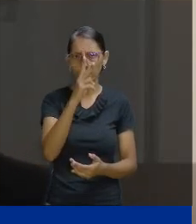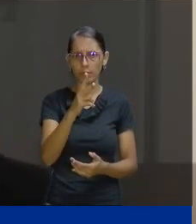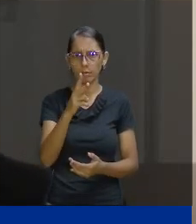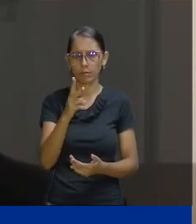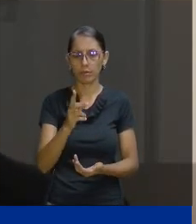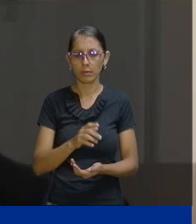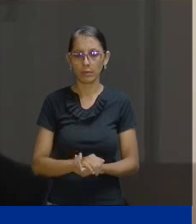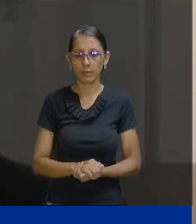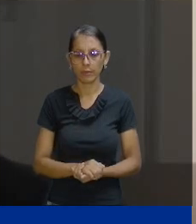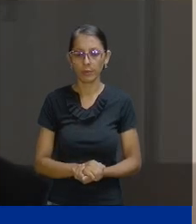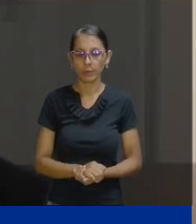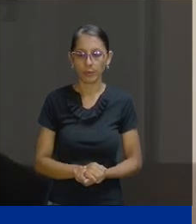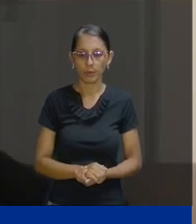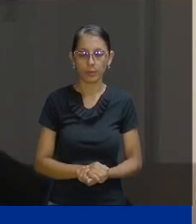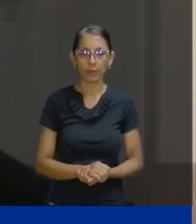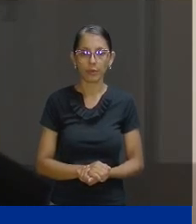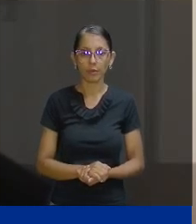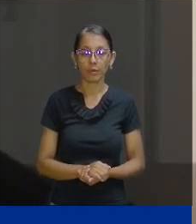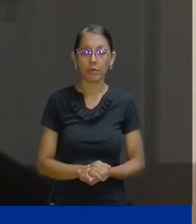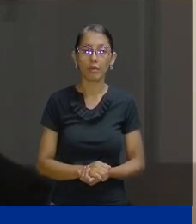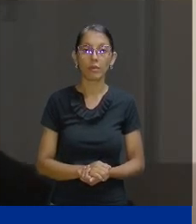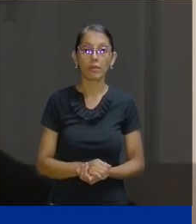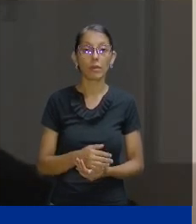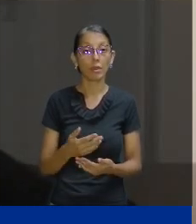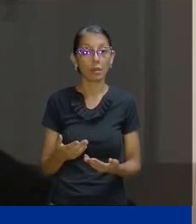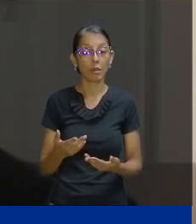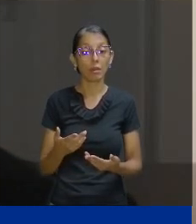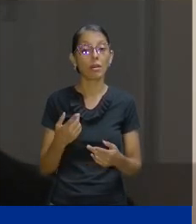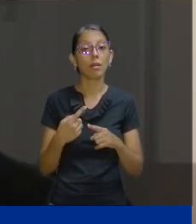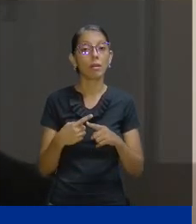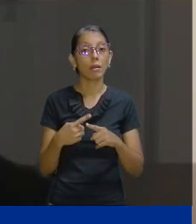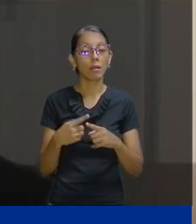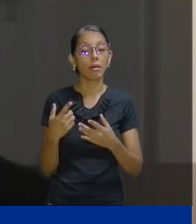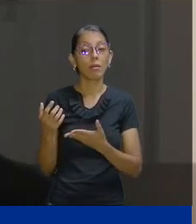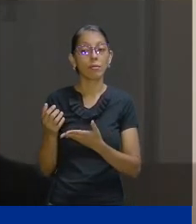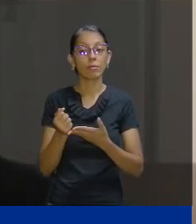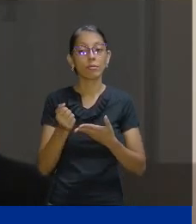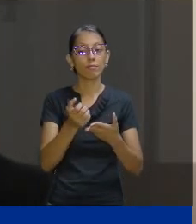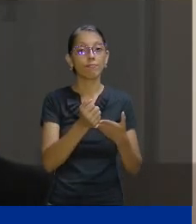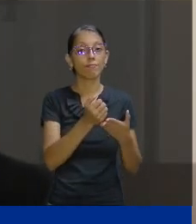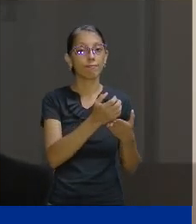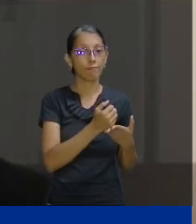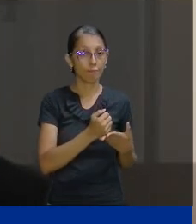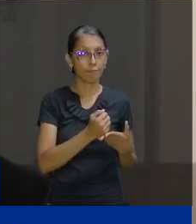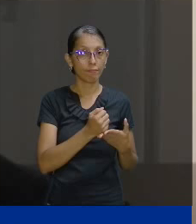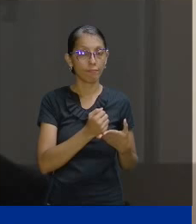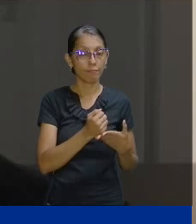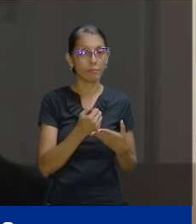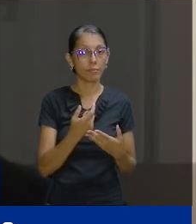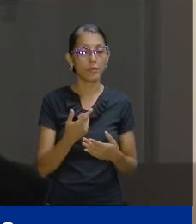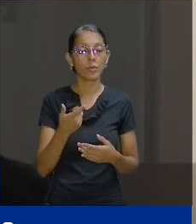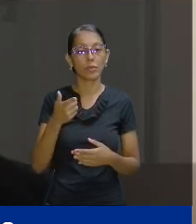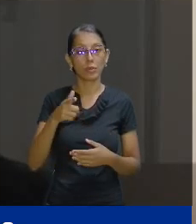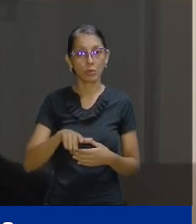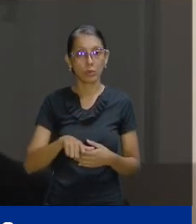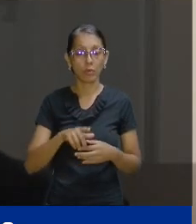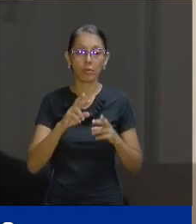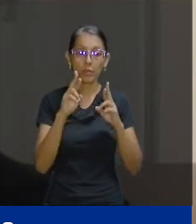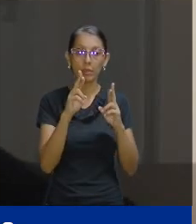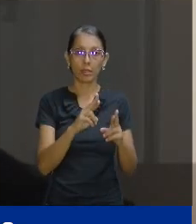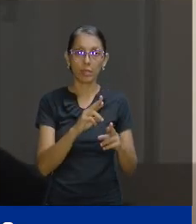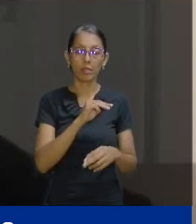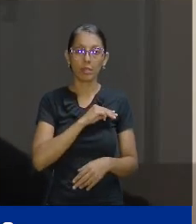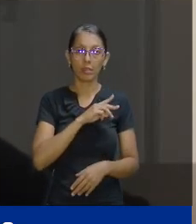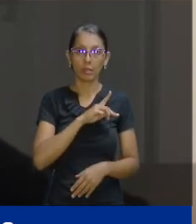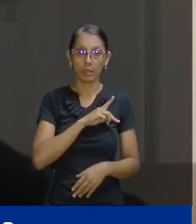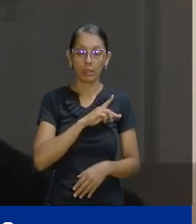haveria um fato grave porque teria uma conjuntura de transporte. Mais uma vez, Excelências, com todo respeito ao Ministério Público, eu